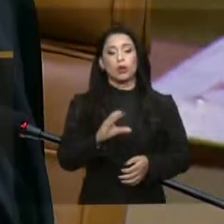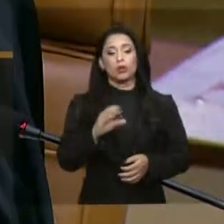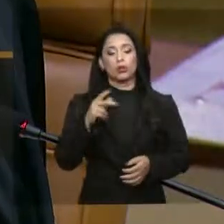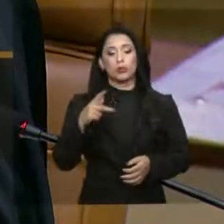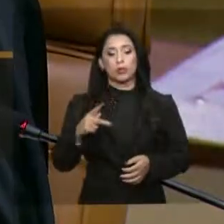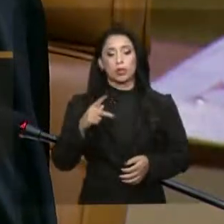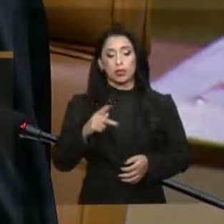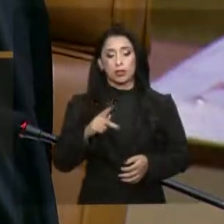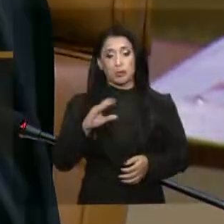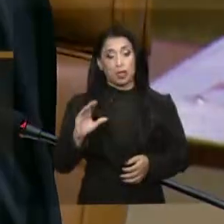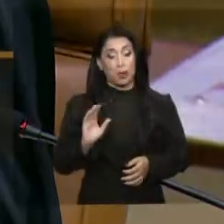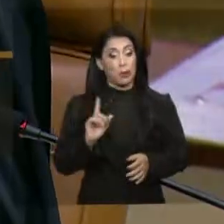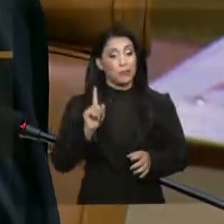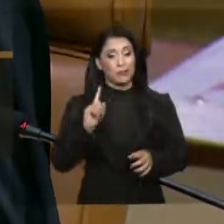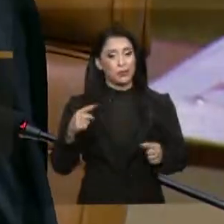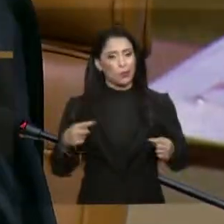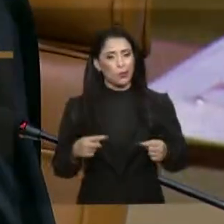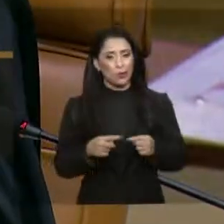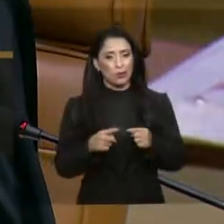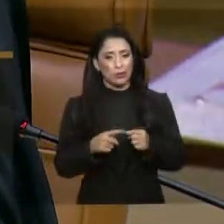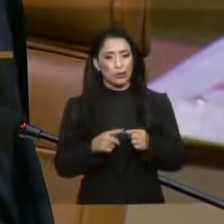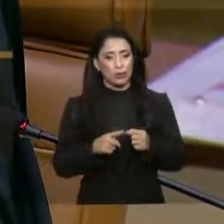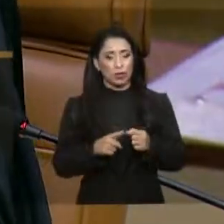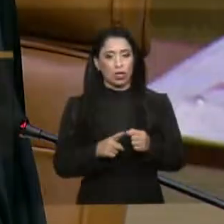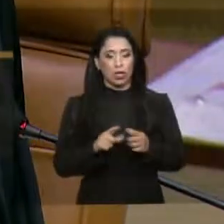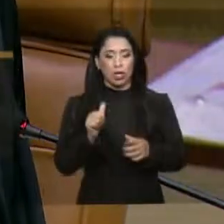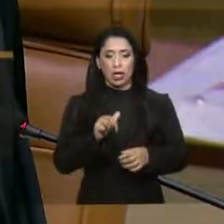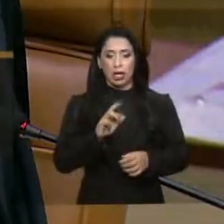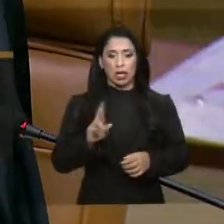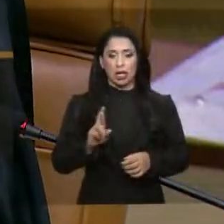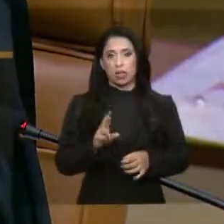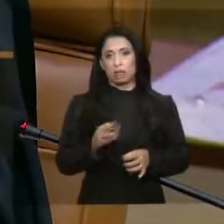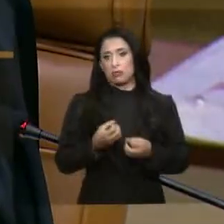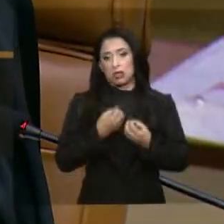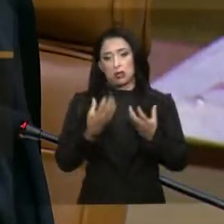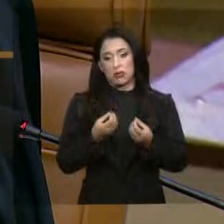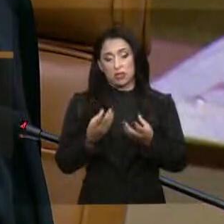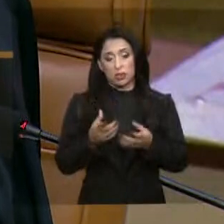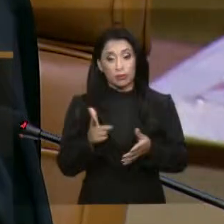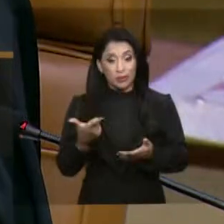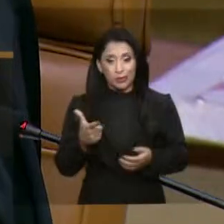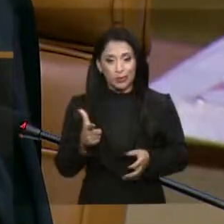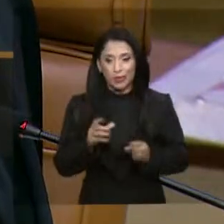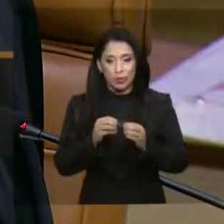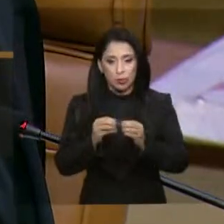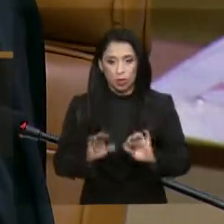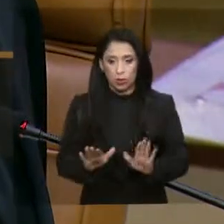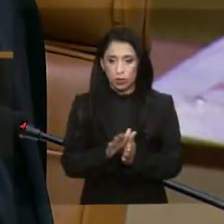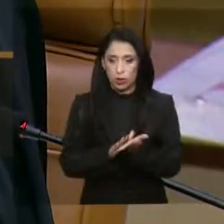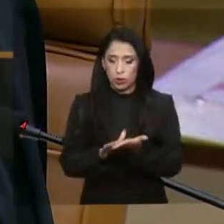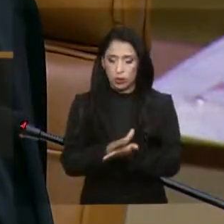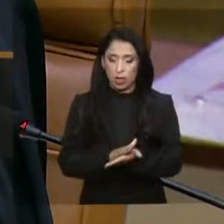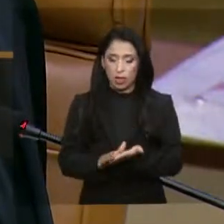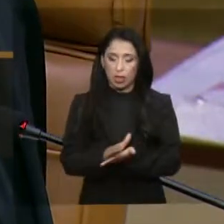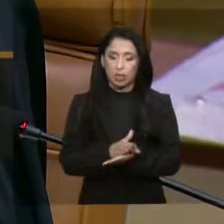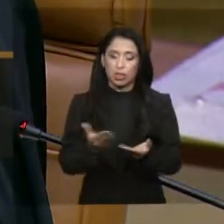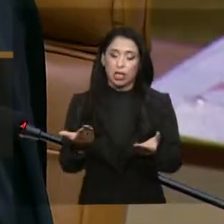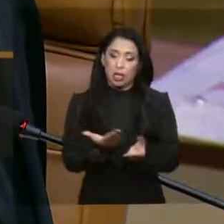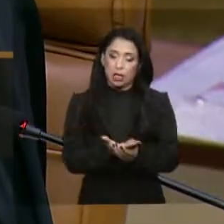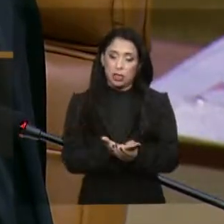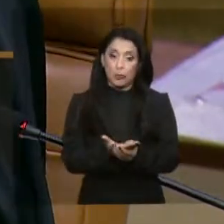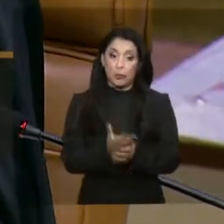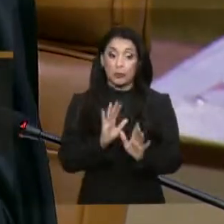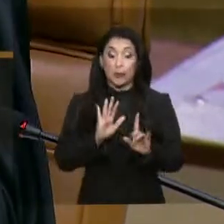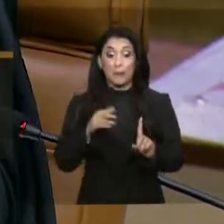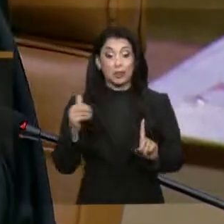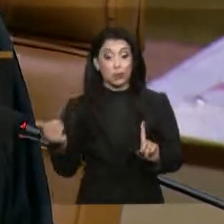nesse caso de ação rescisória, os efeitos da confissão. Então, não há nenhum prejuízo aqui. A alegação